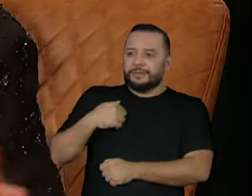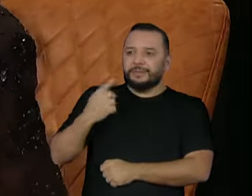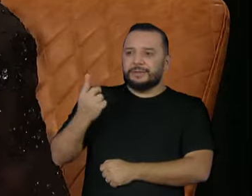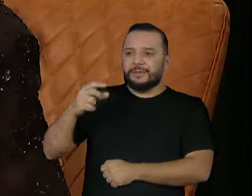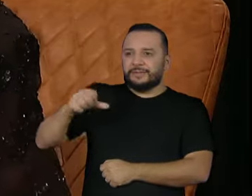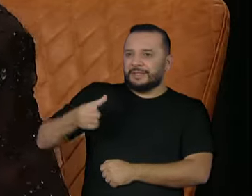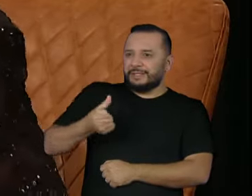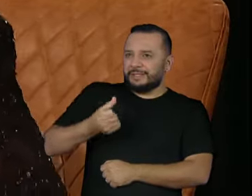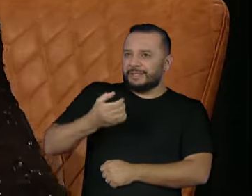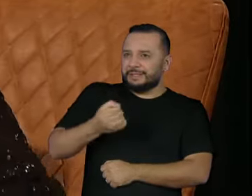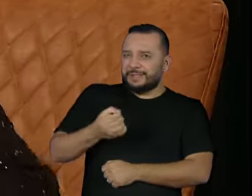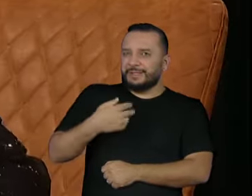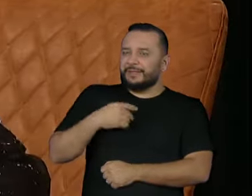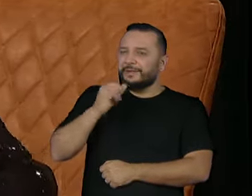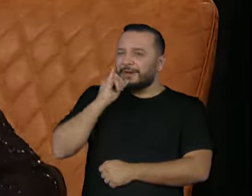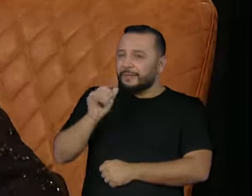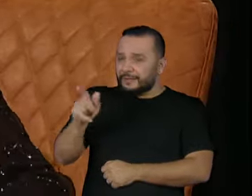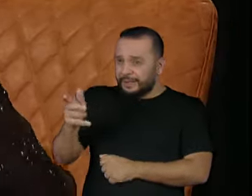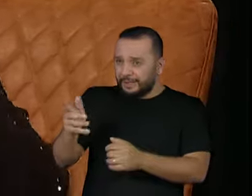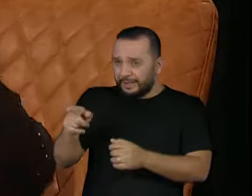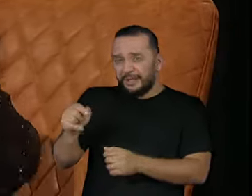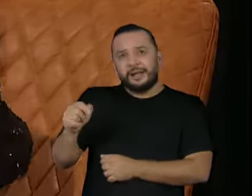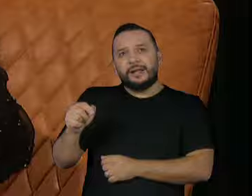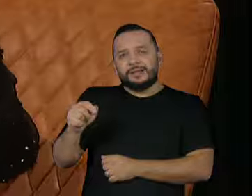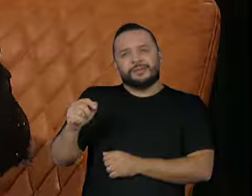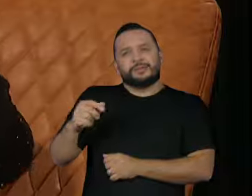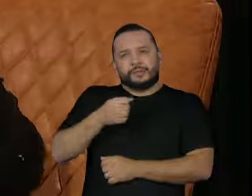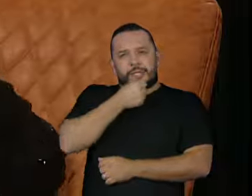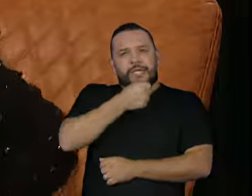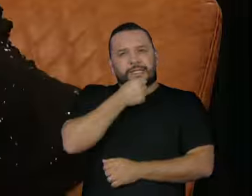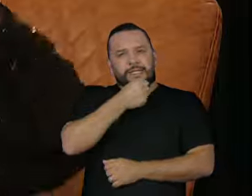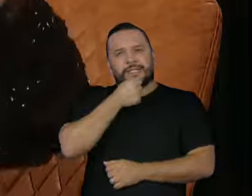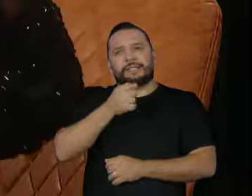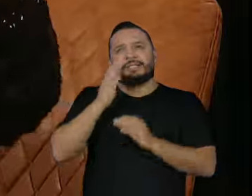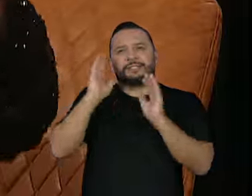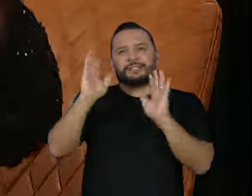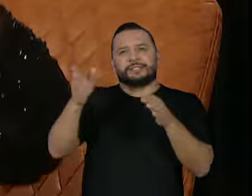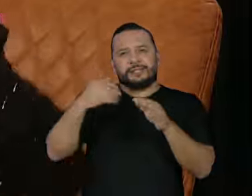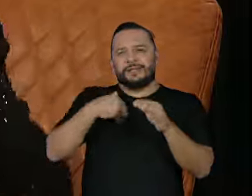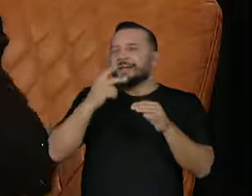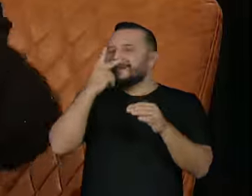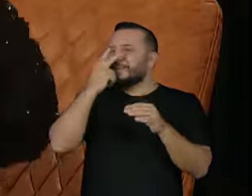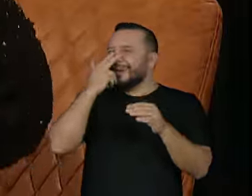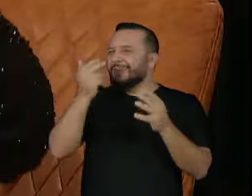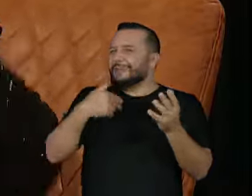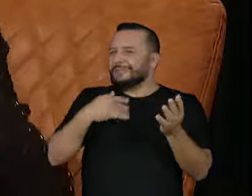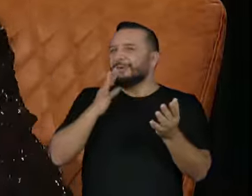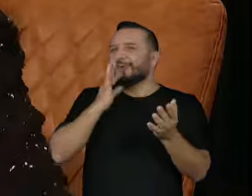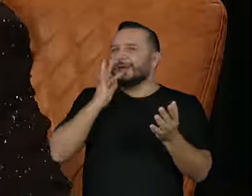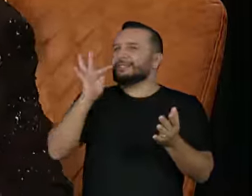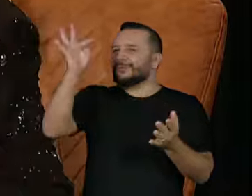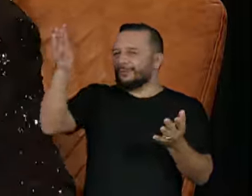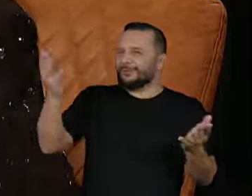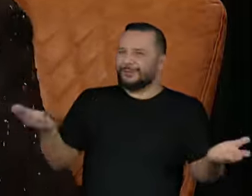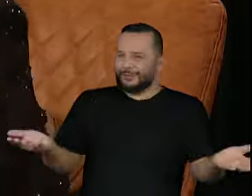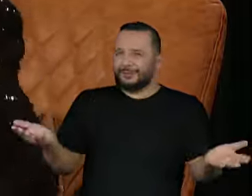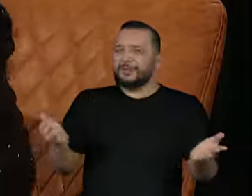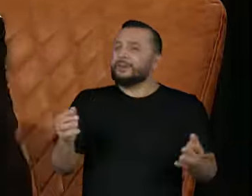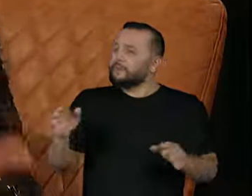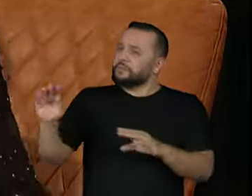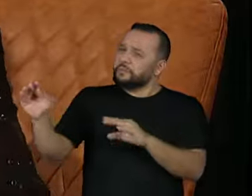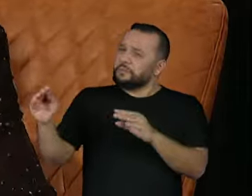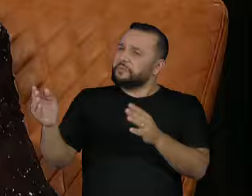Bosco, né? Falou, Claudete, você aqui no Rio, porque o jornalista tem sempre uma visão à frente, né? Para frente. E aqui você vai